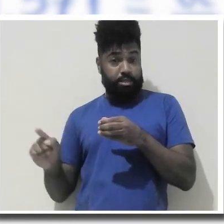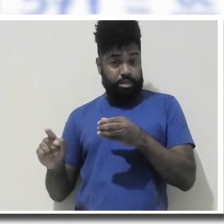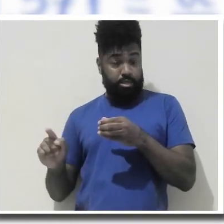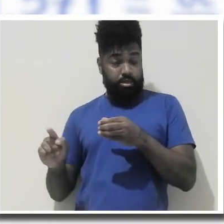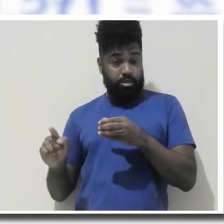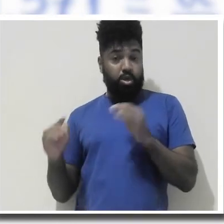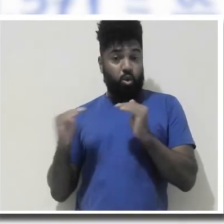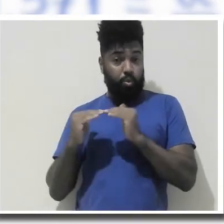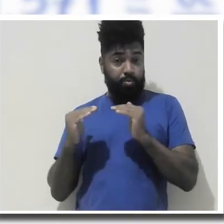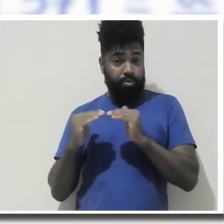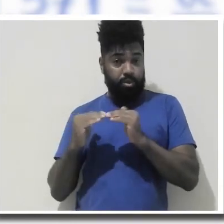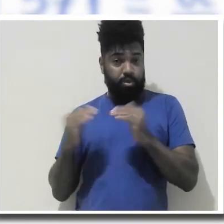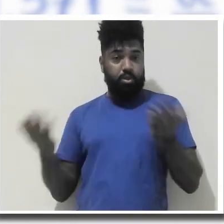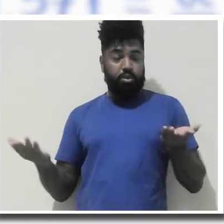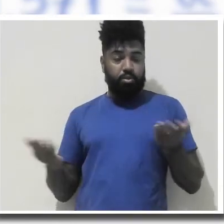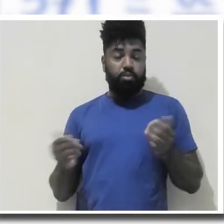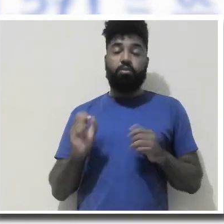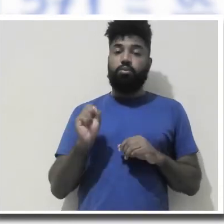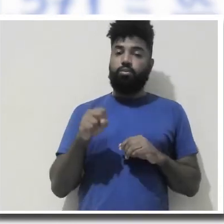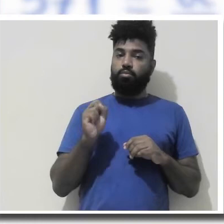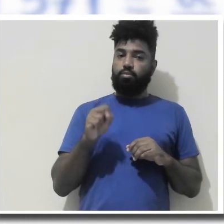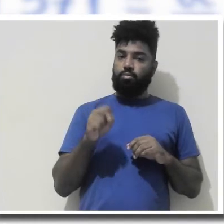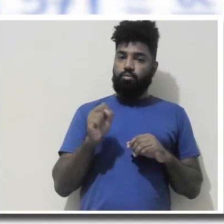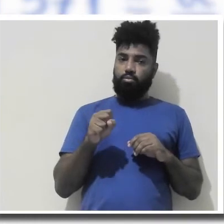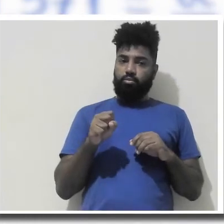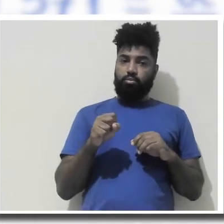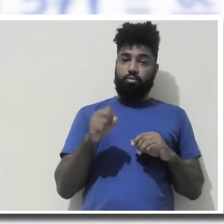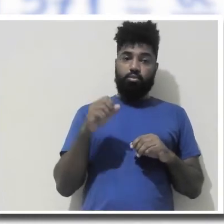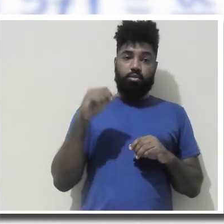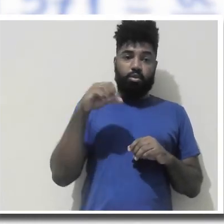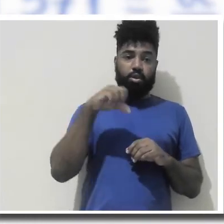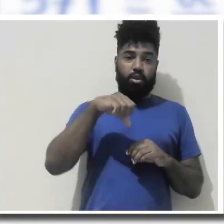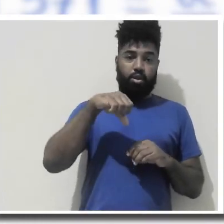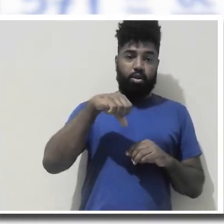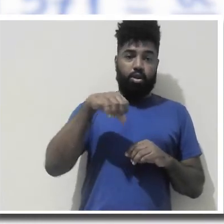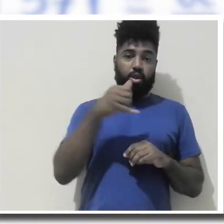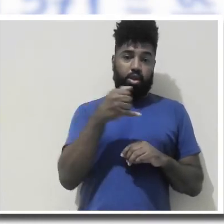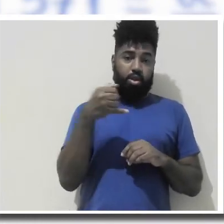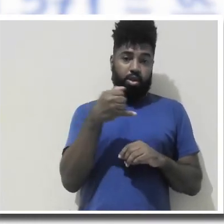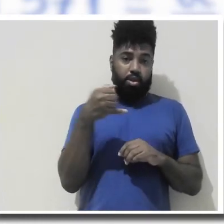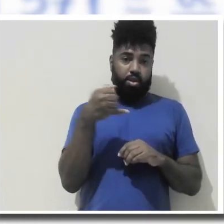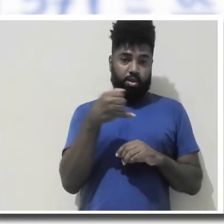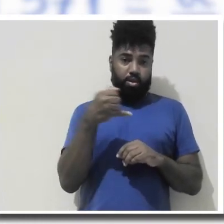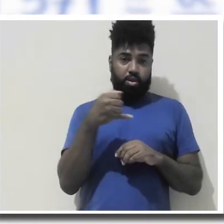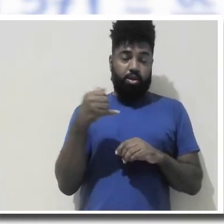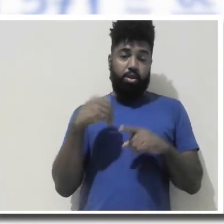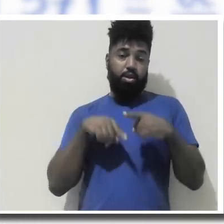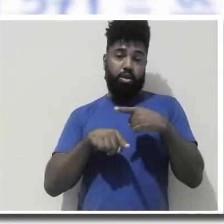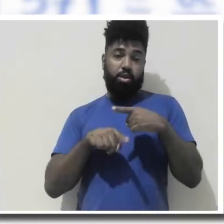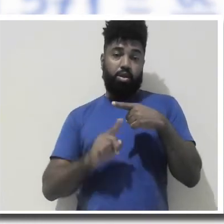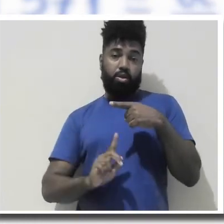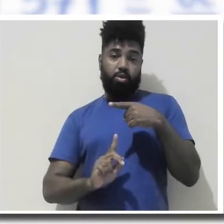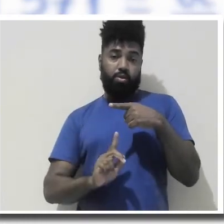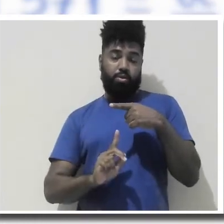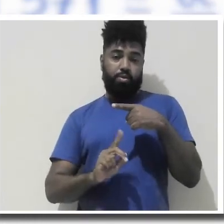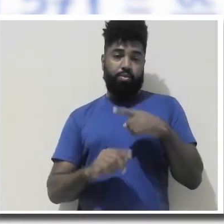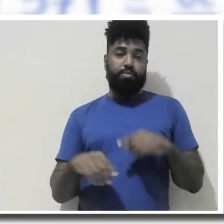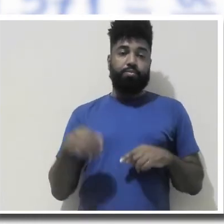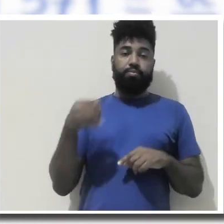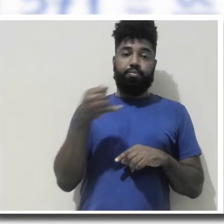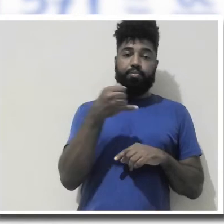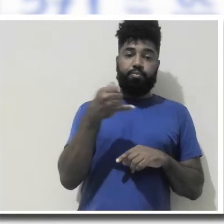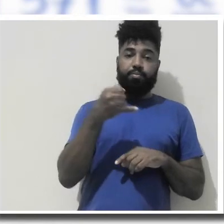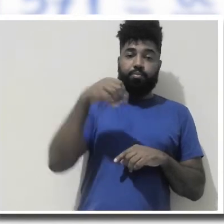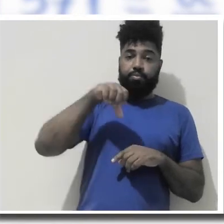racional? Sim, pois conseguimos representá-lo como menos 9 sobre 1.